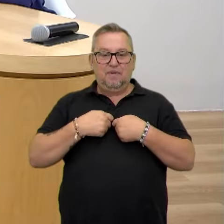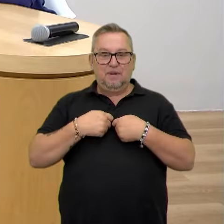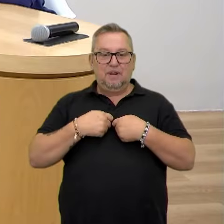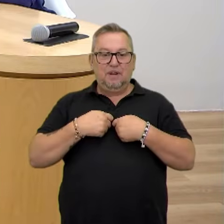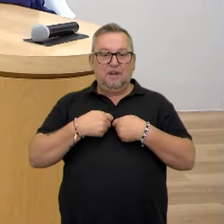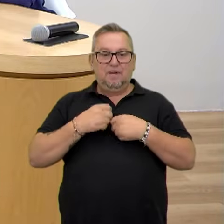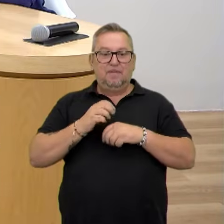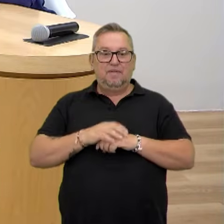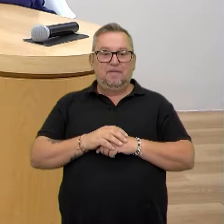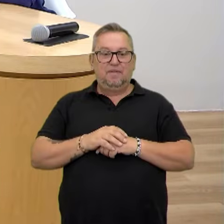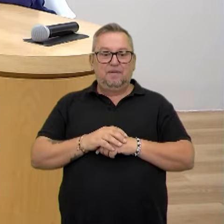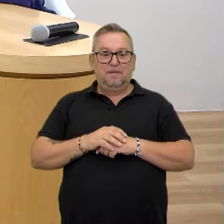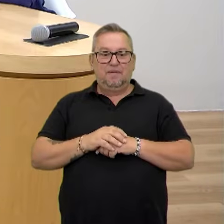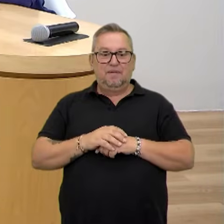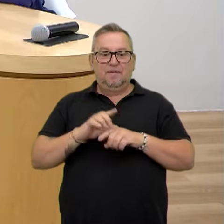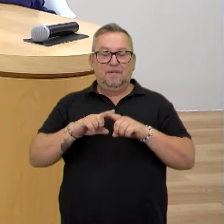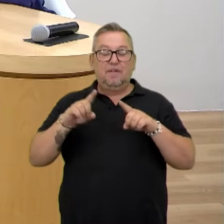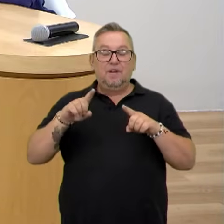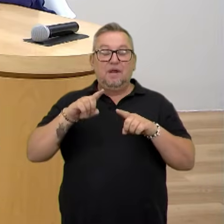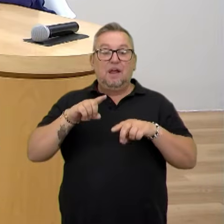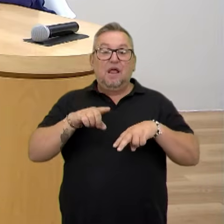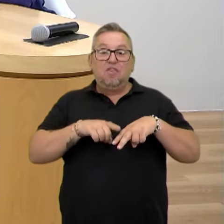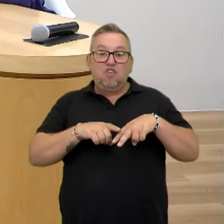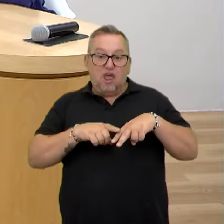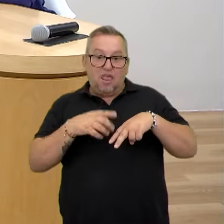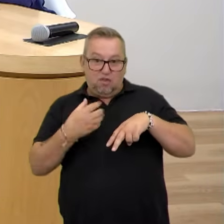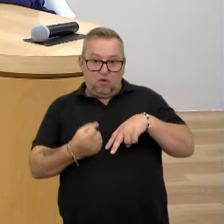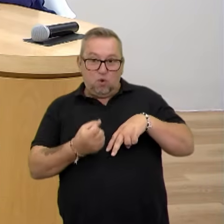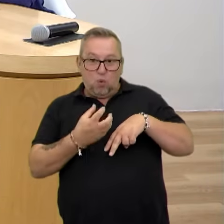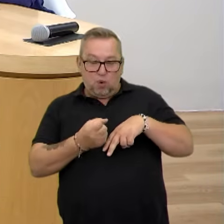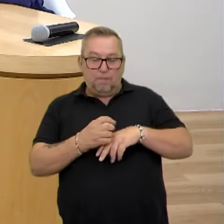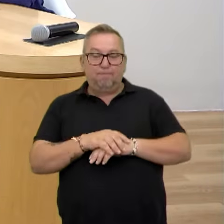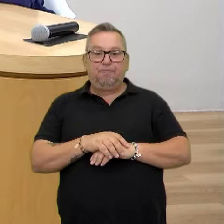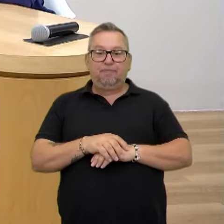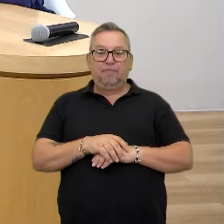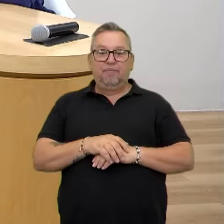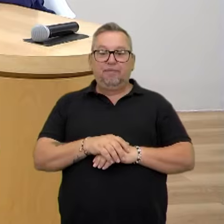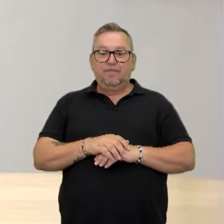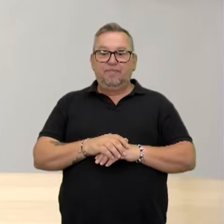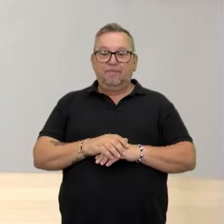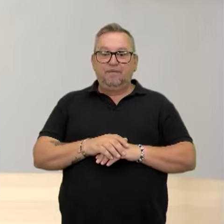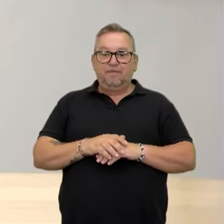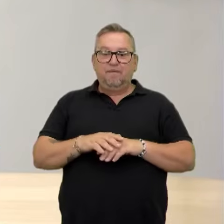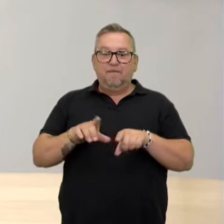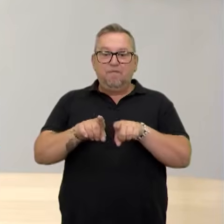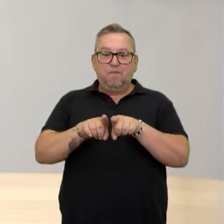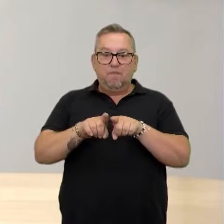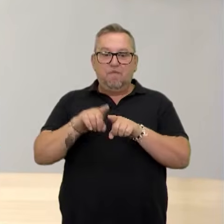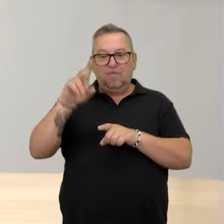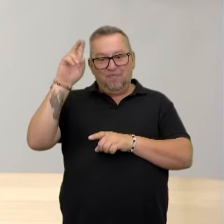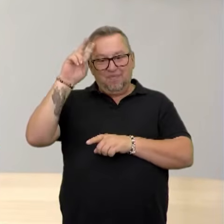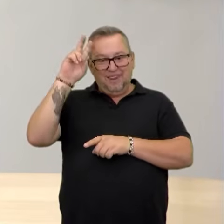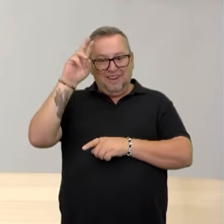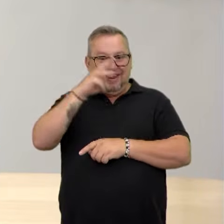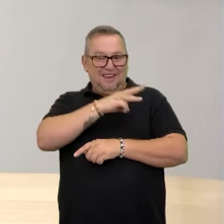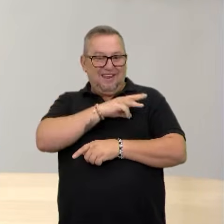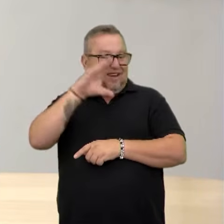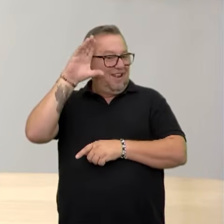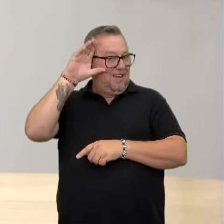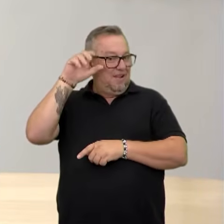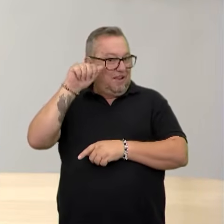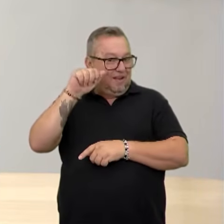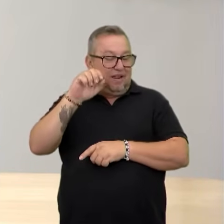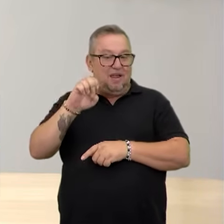blusa vermelha e uma calça jeans escura. Tudo bem. E, então, além do Cid, do André, da